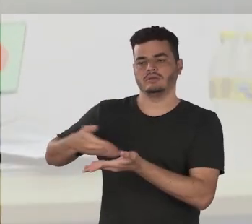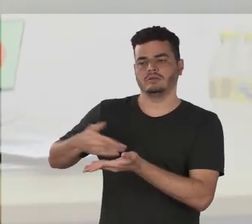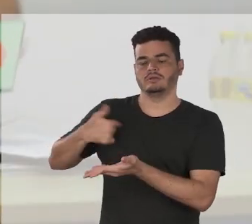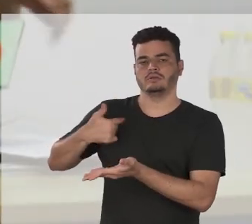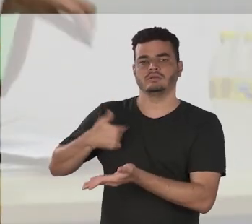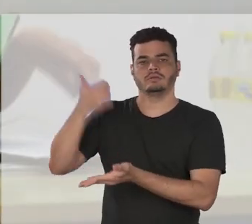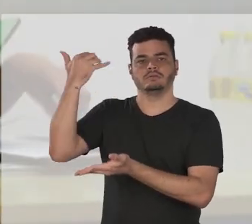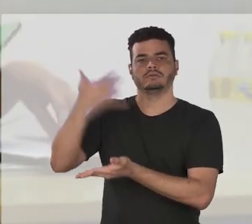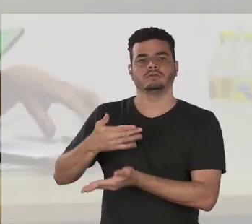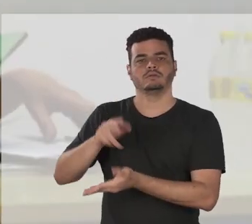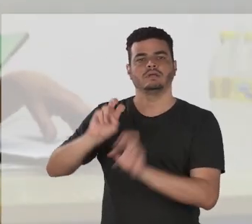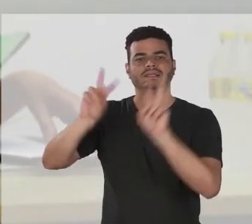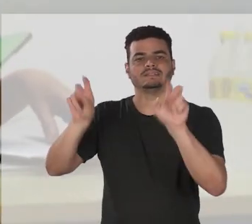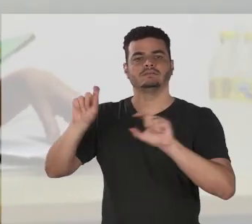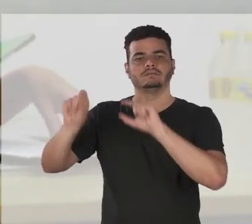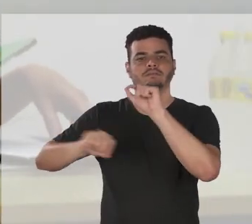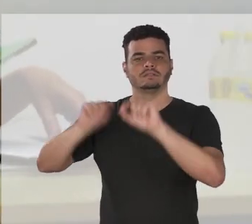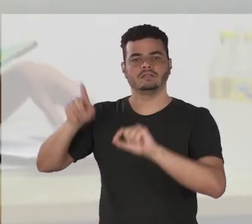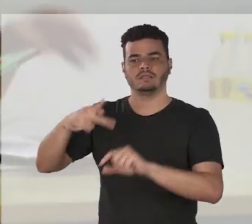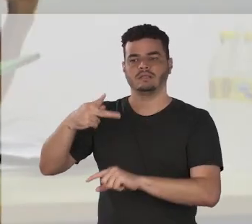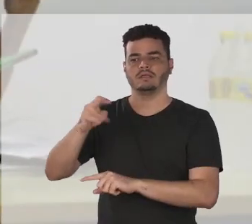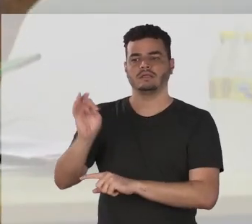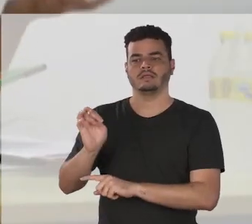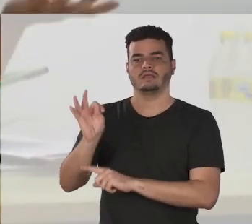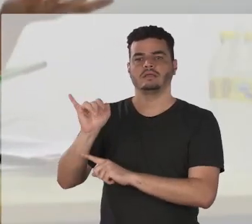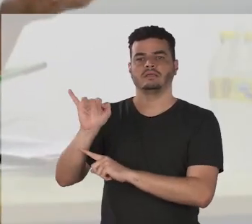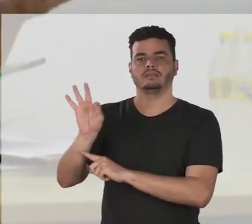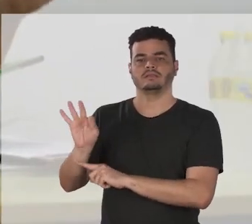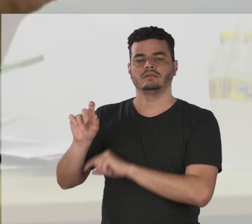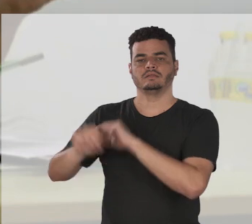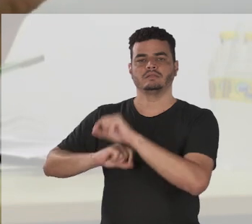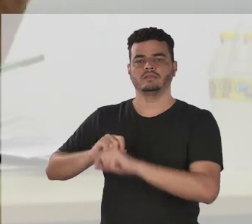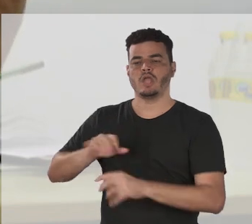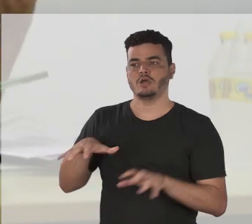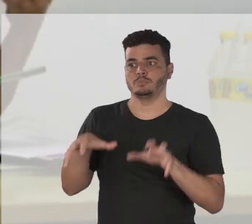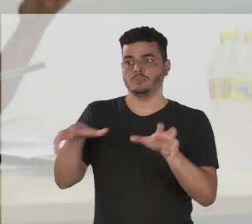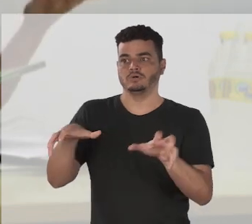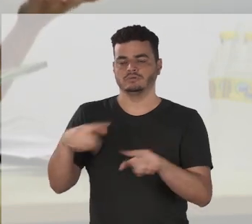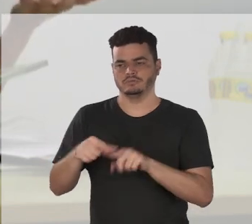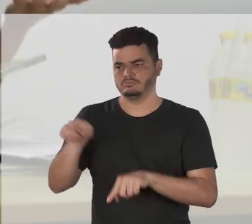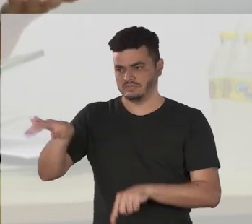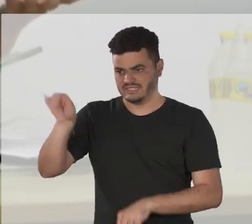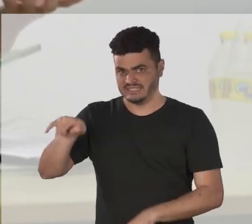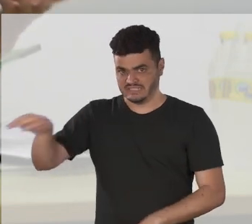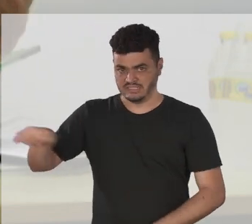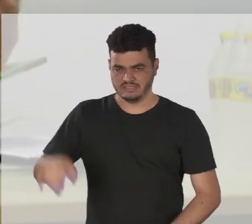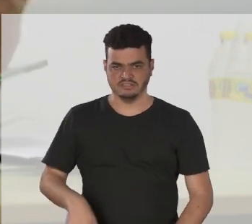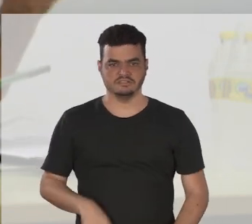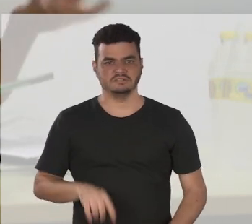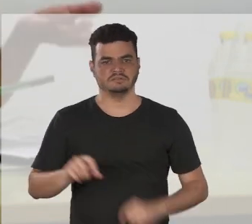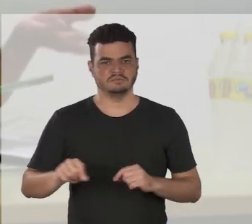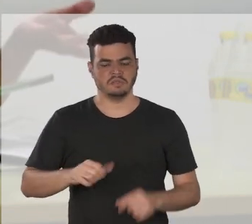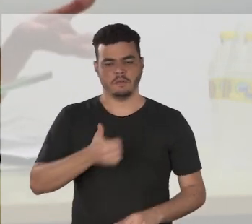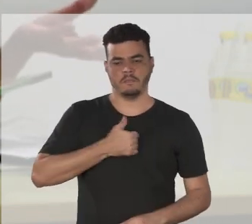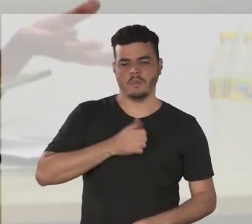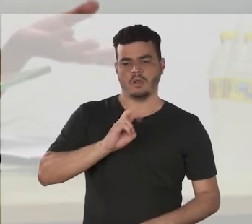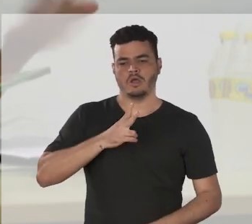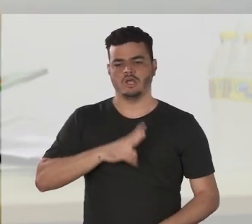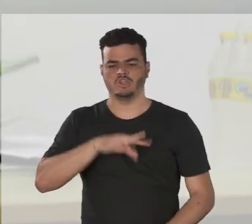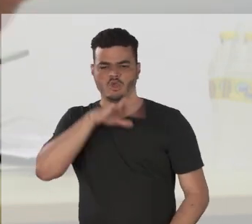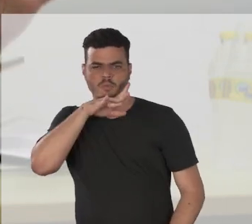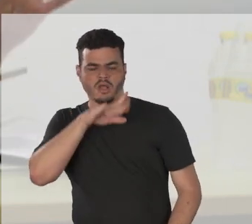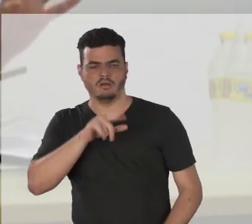o Monstro, que é uma criança que se questiona no que é bom e no que é mal. Porque,